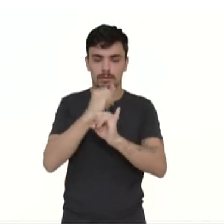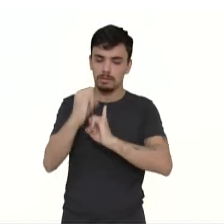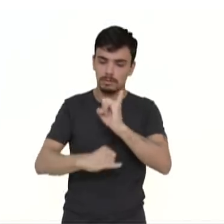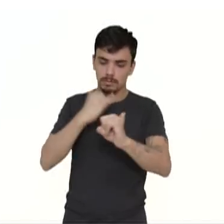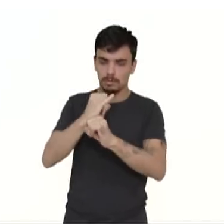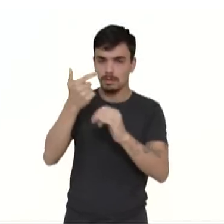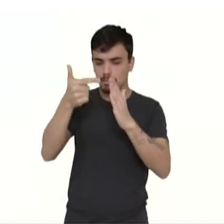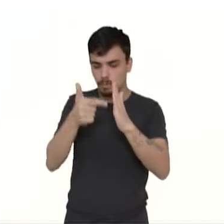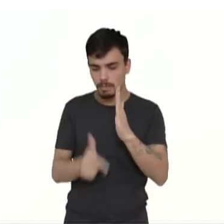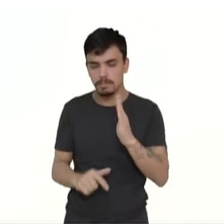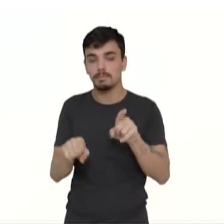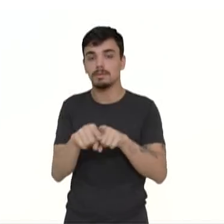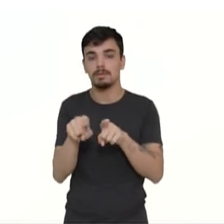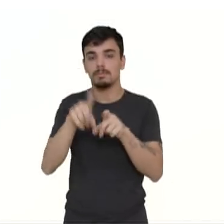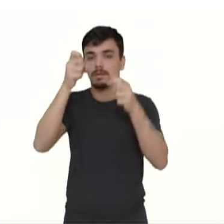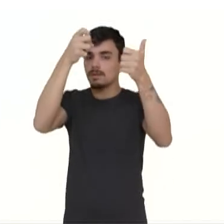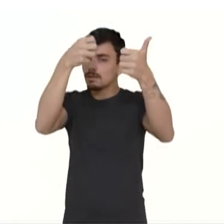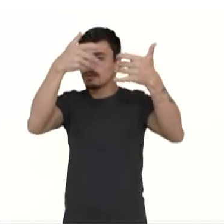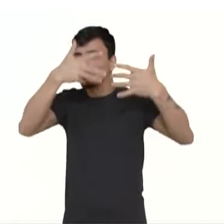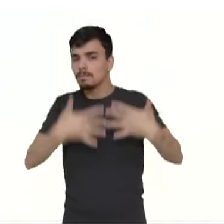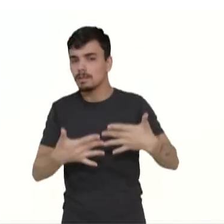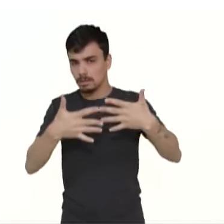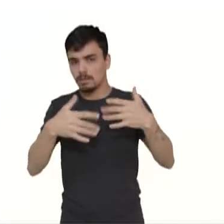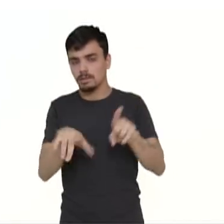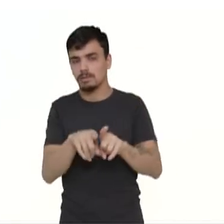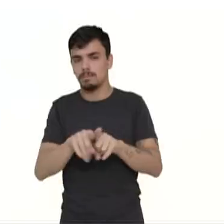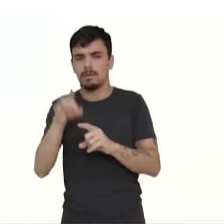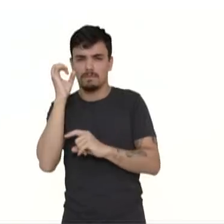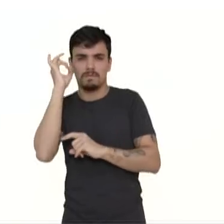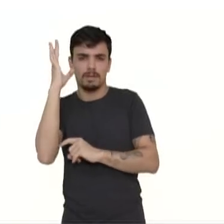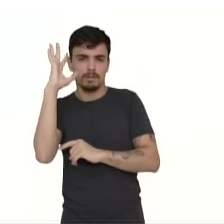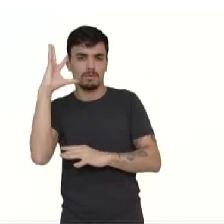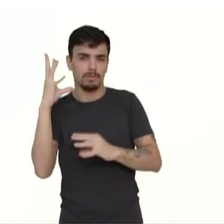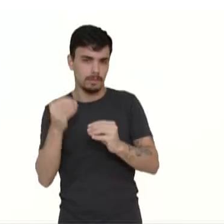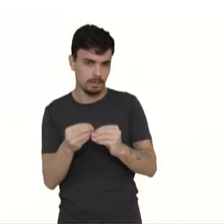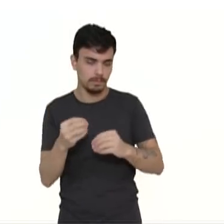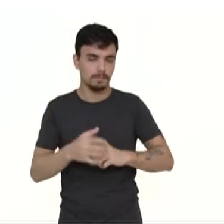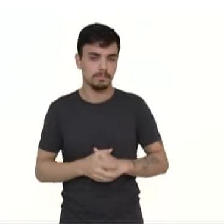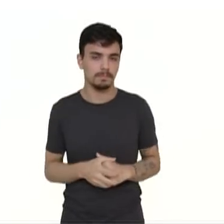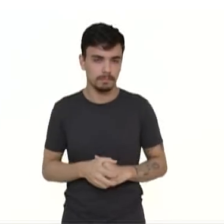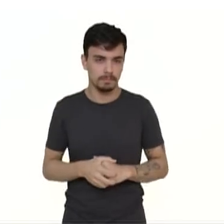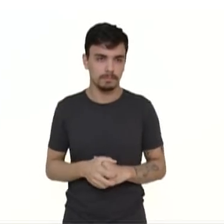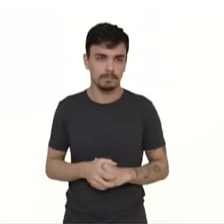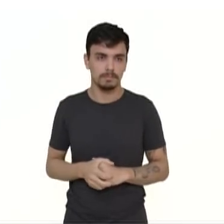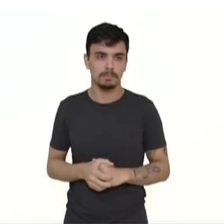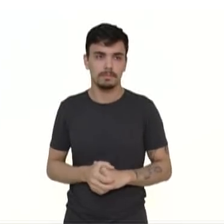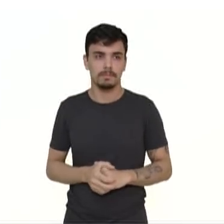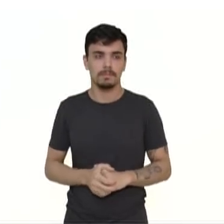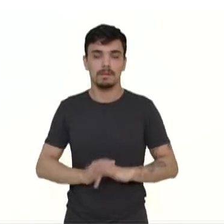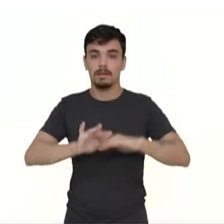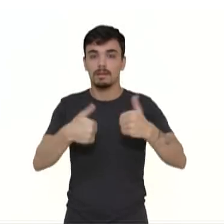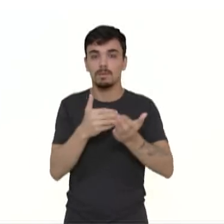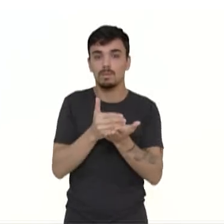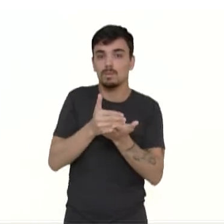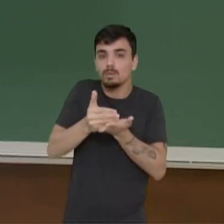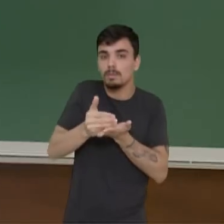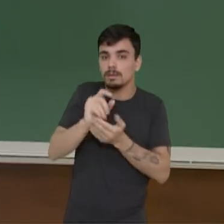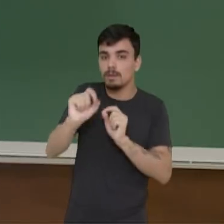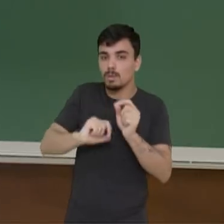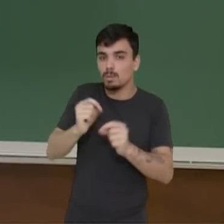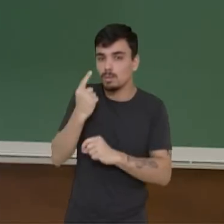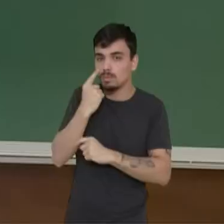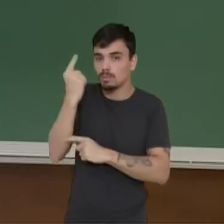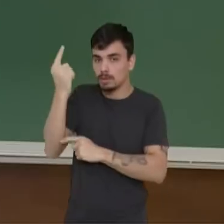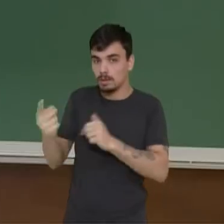entre outros. É autoexplicativa, geralmente, e de fácil compreensão para os leitores. Tá? Então vamos começar aqui aquecendo com a